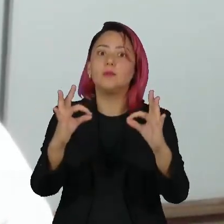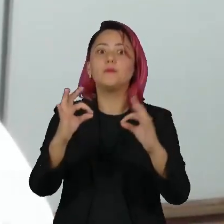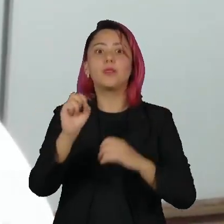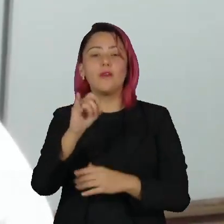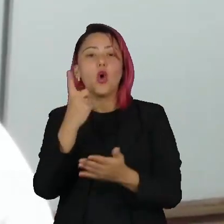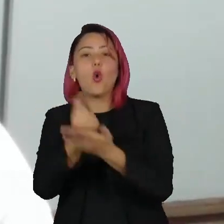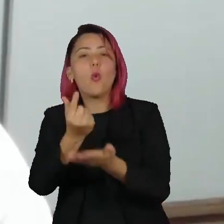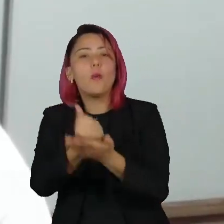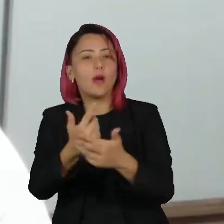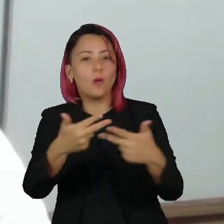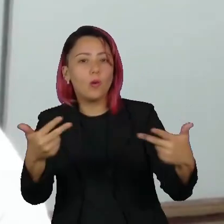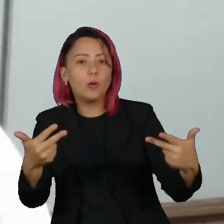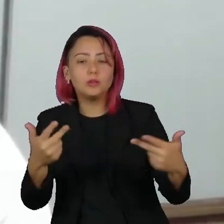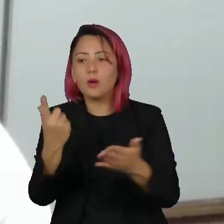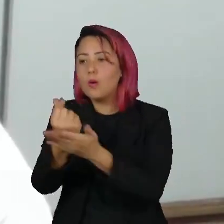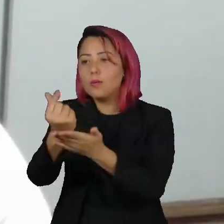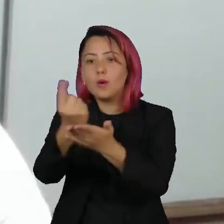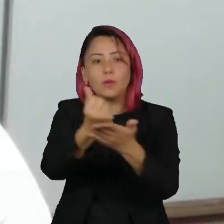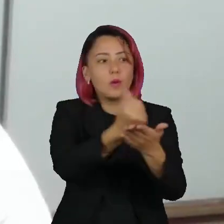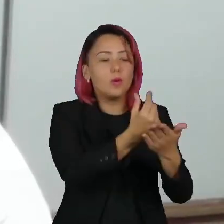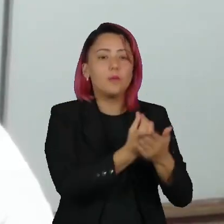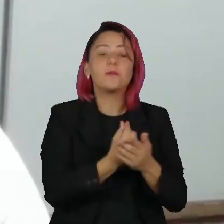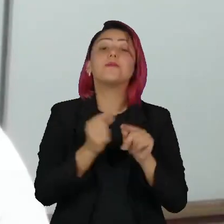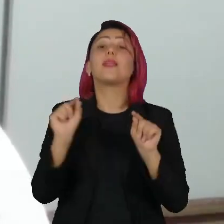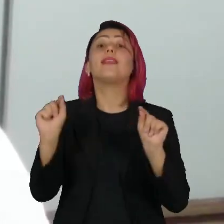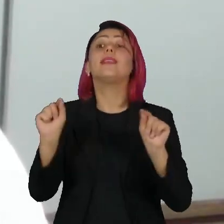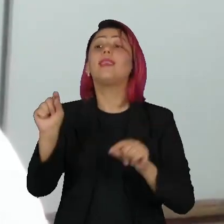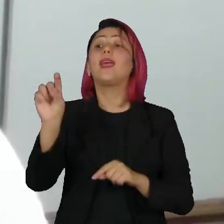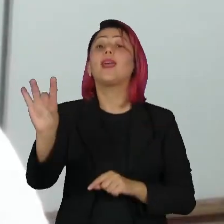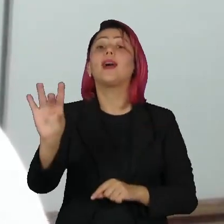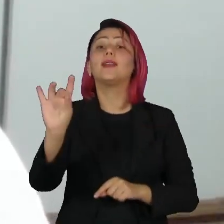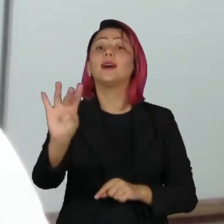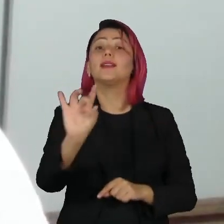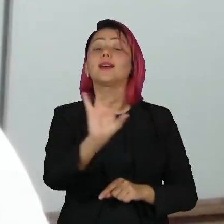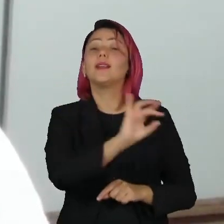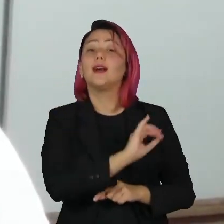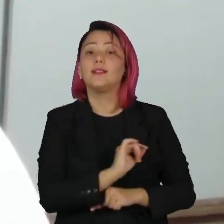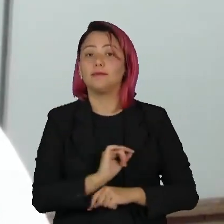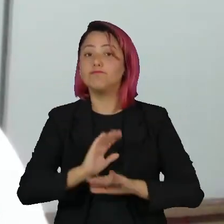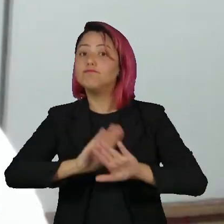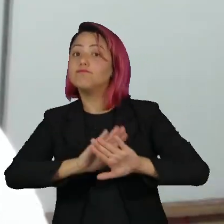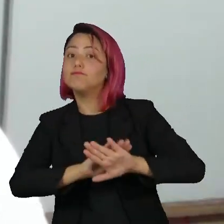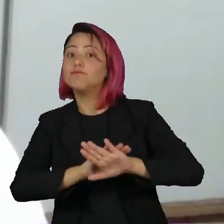responsáveis nessa perspectiva de direitos humanos.